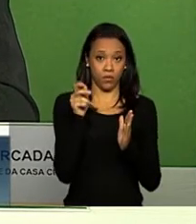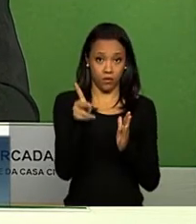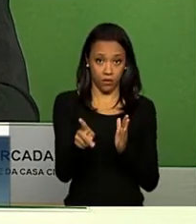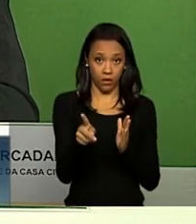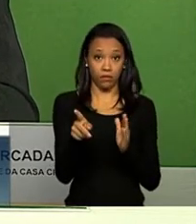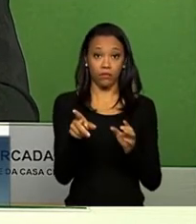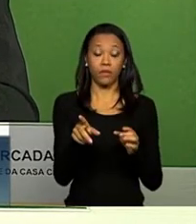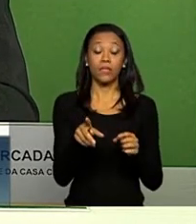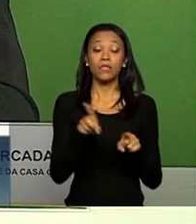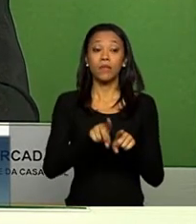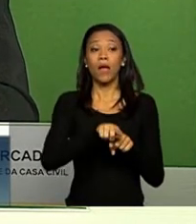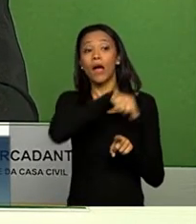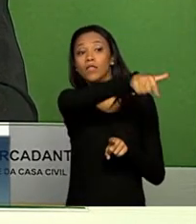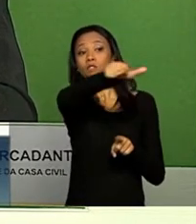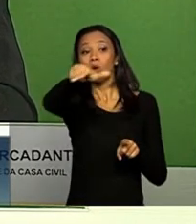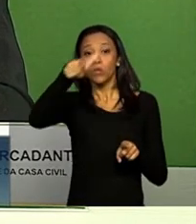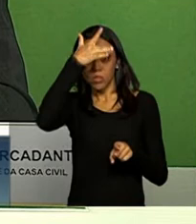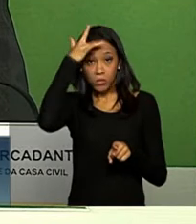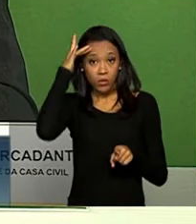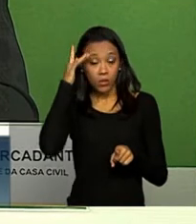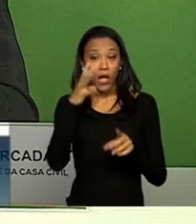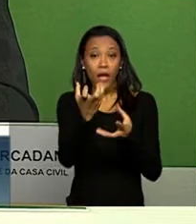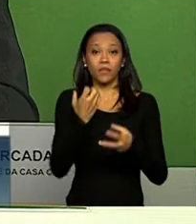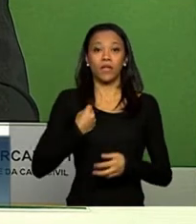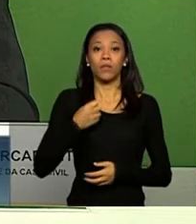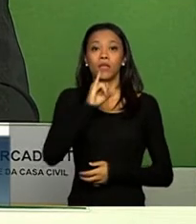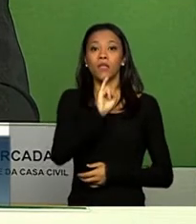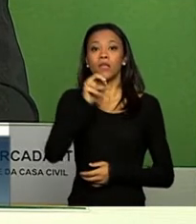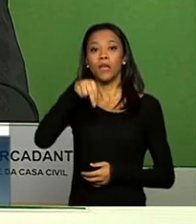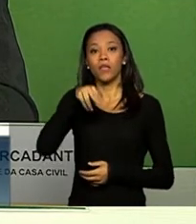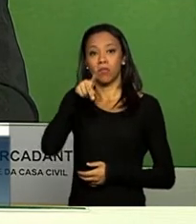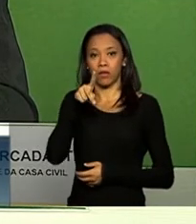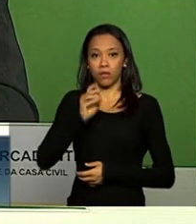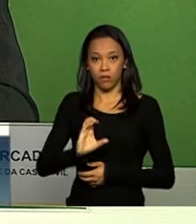os demais recebem o INPC.